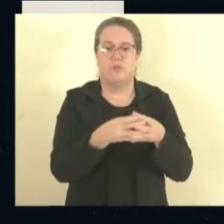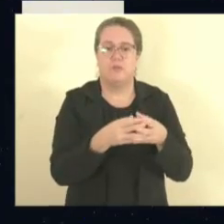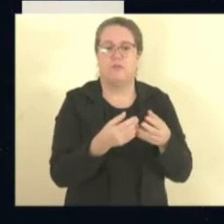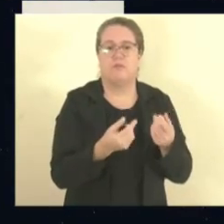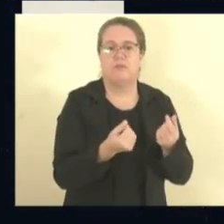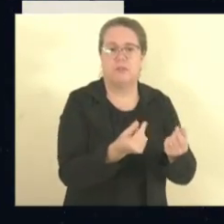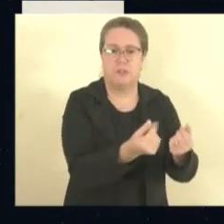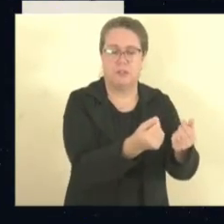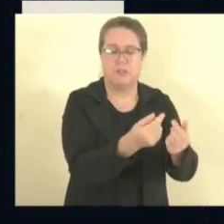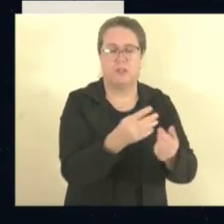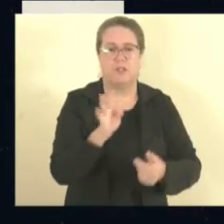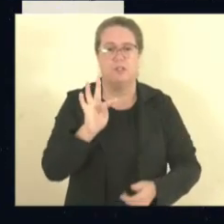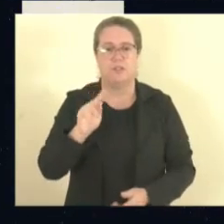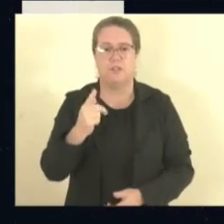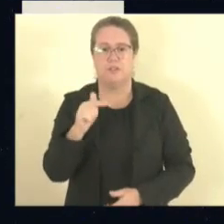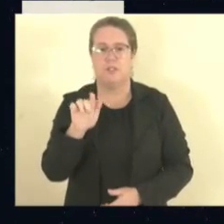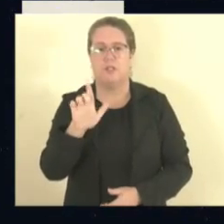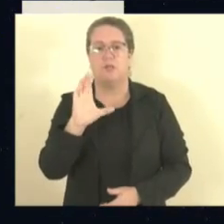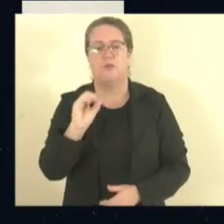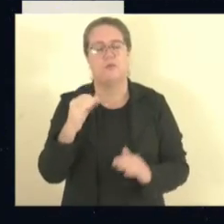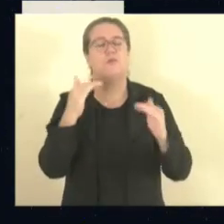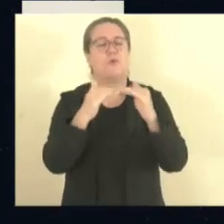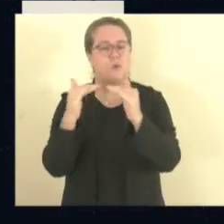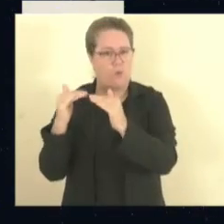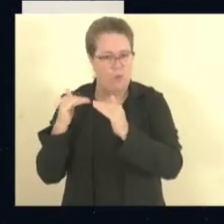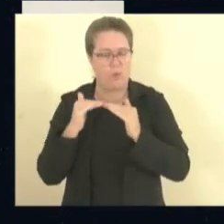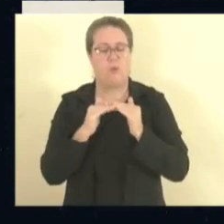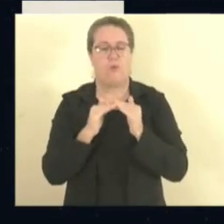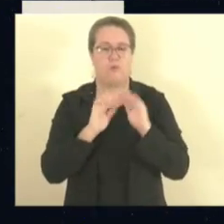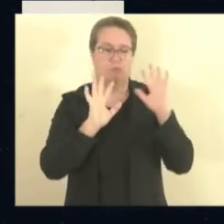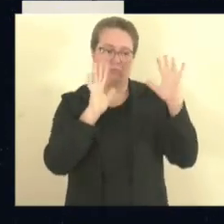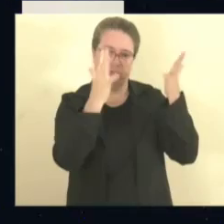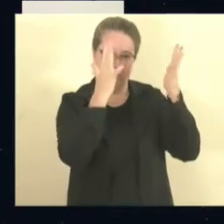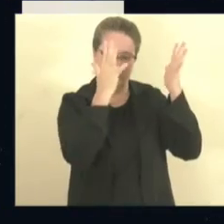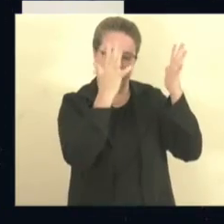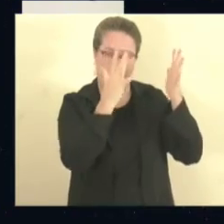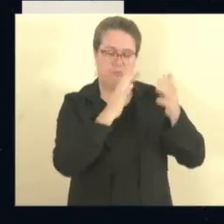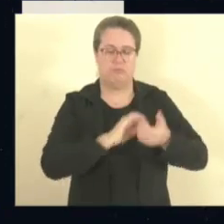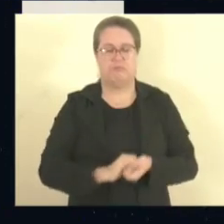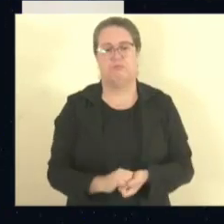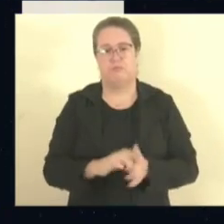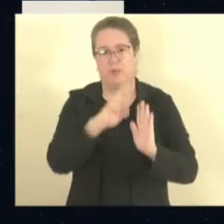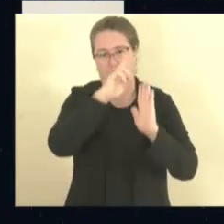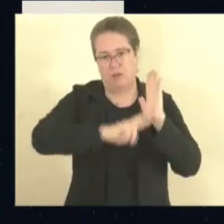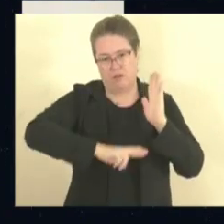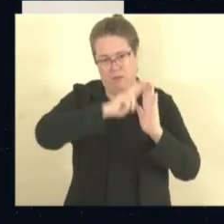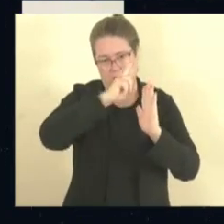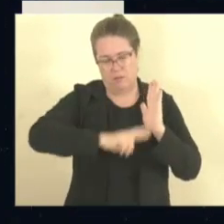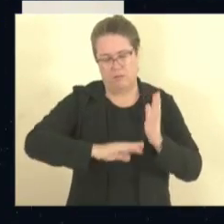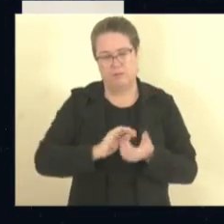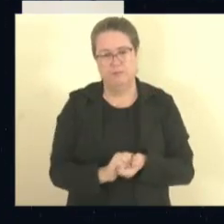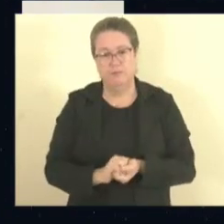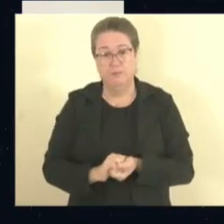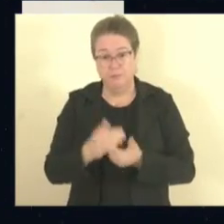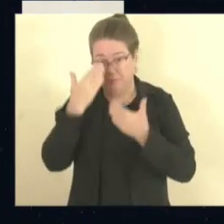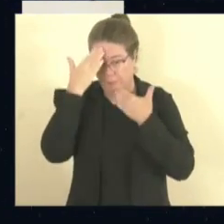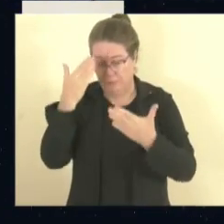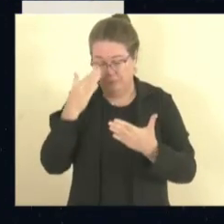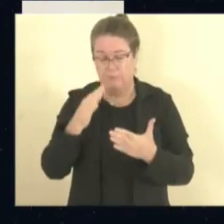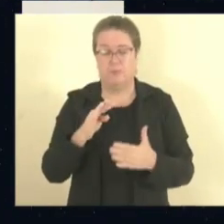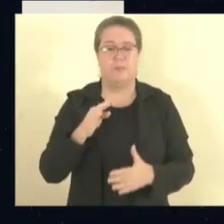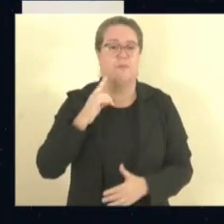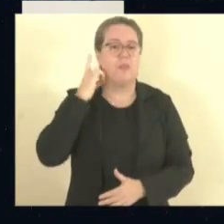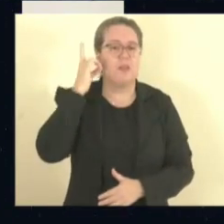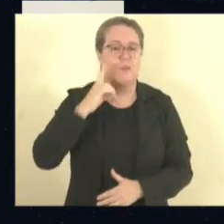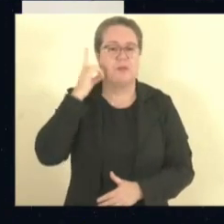presidente. Com o relator, deputado Mazinho, mais uma vez parabenizando Vossa Excelência pelo relatório. Obrigado, deputado Thiago. Deputado Diego Zé